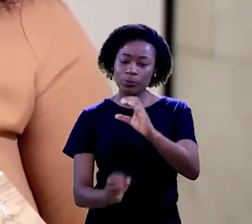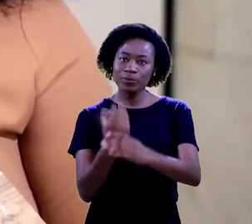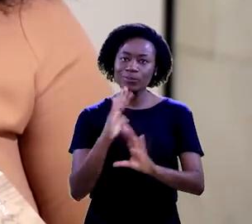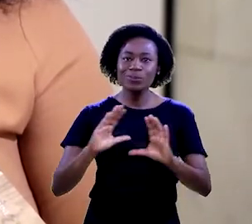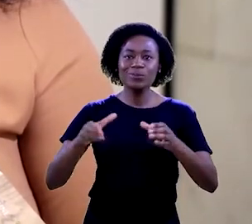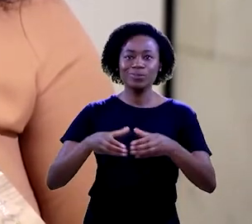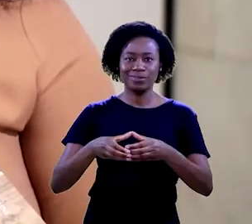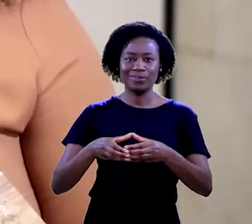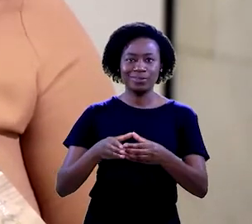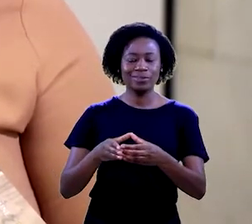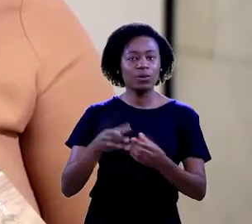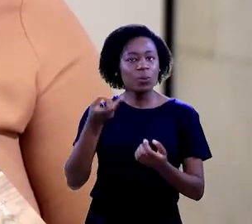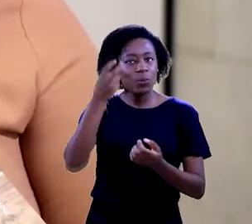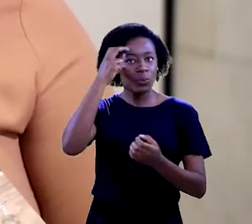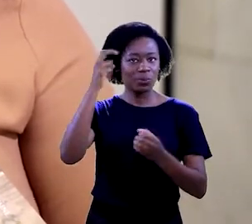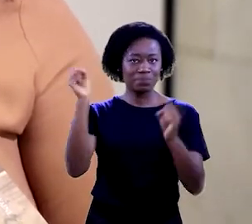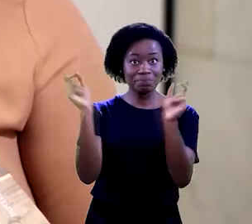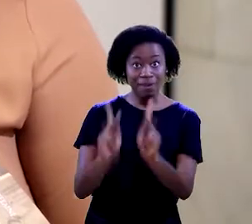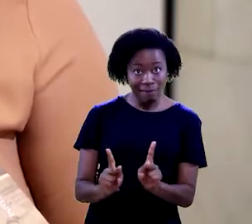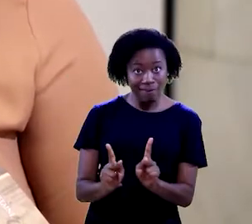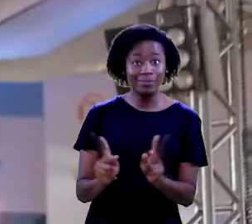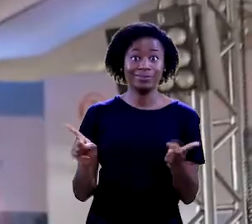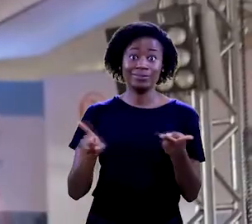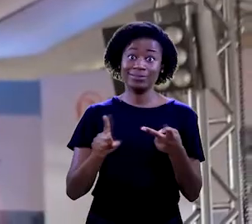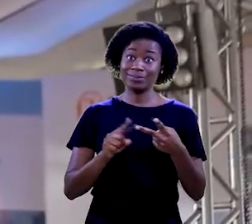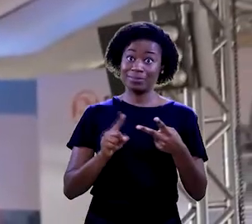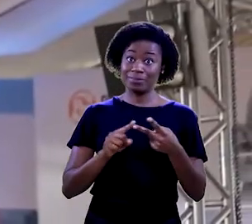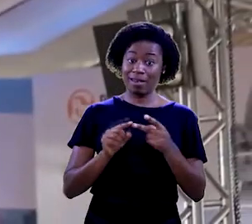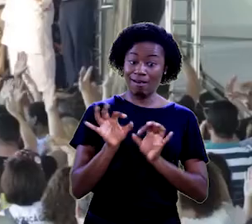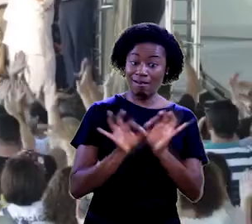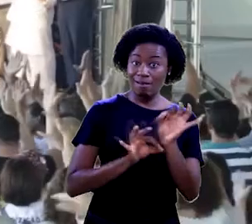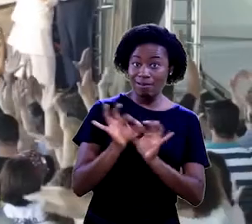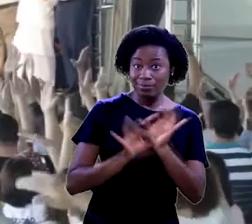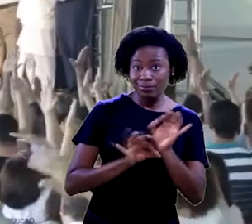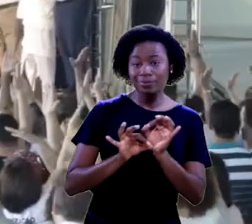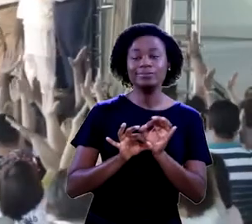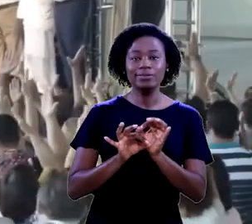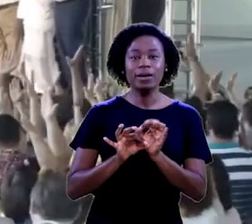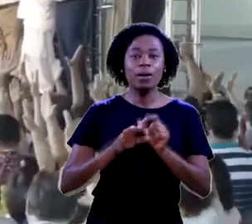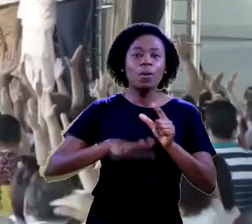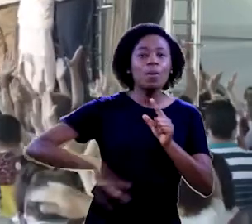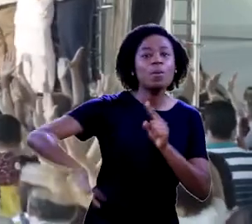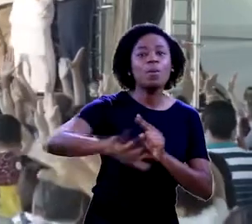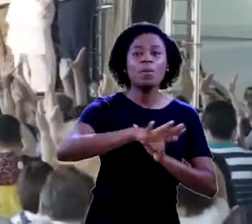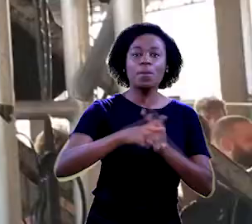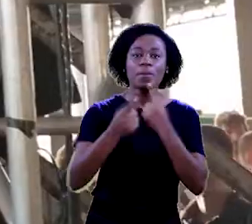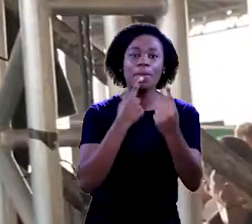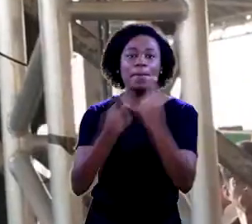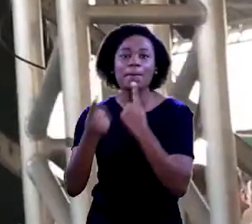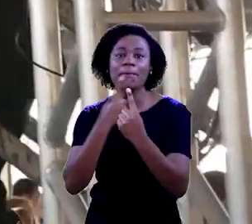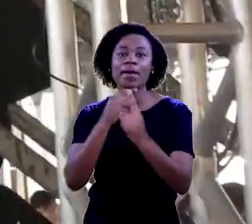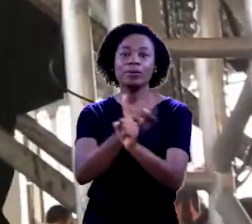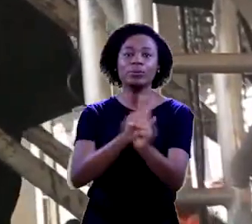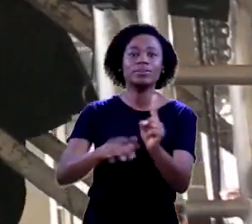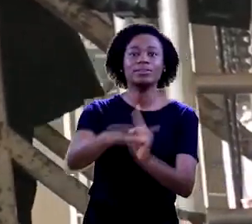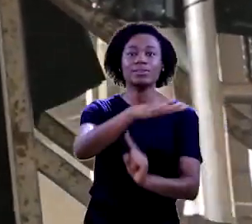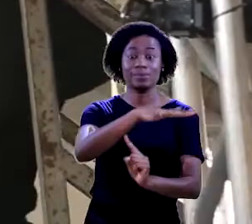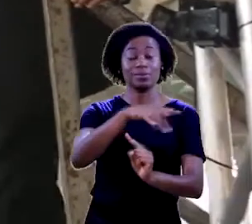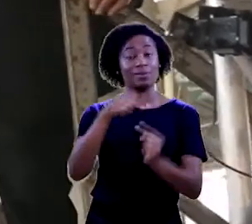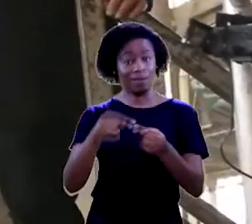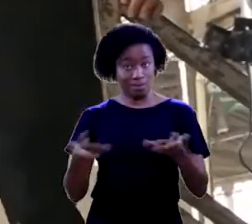Cultura de Paz, a realização e a idealização de uma plataforma dialógica com toda a sociedade,